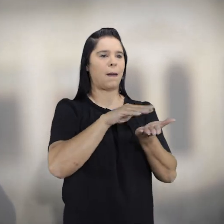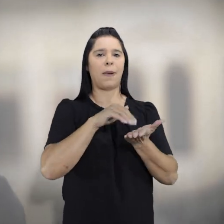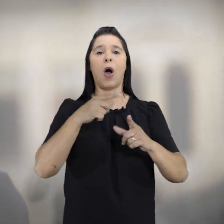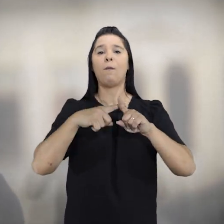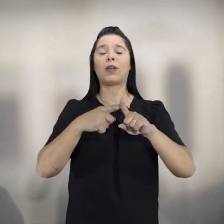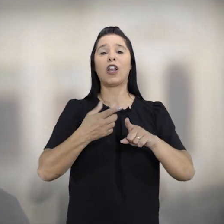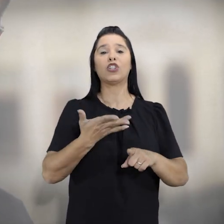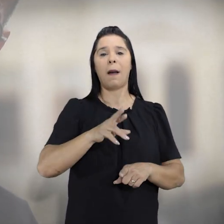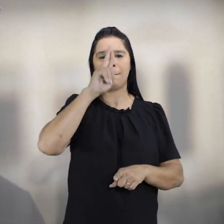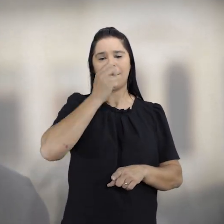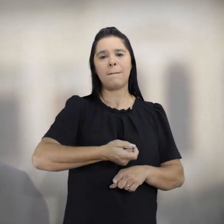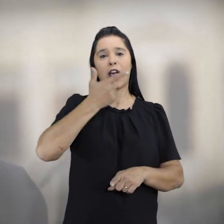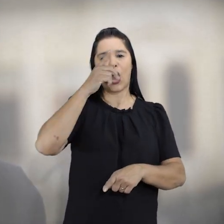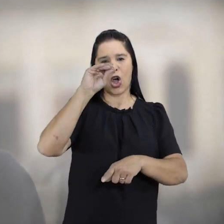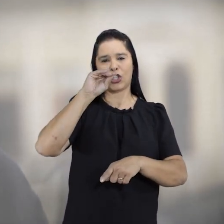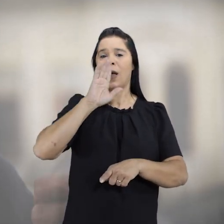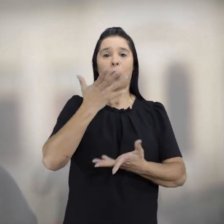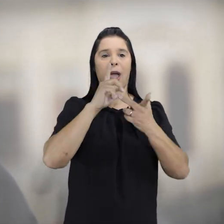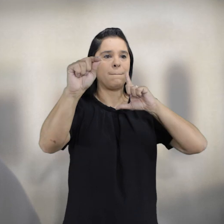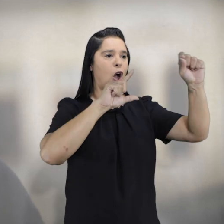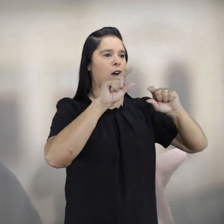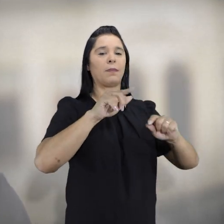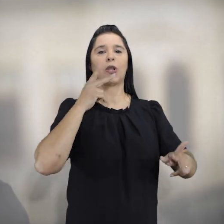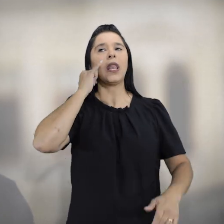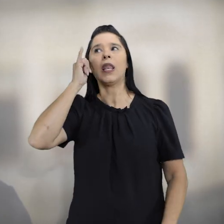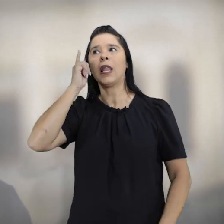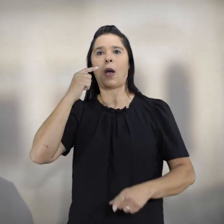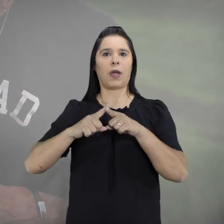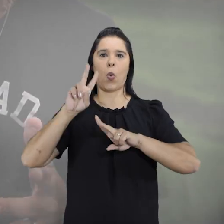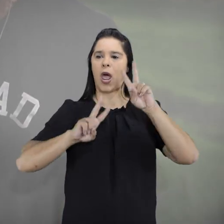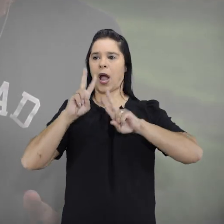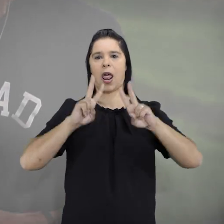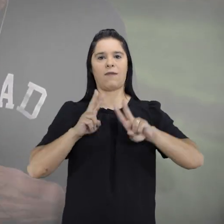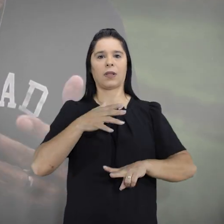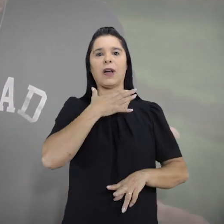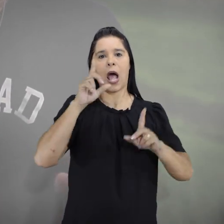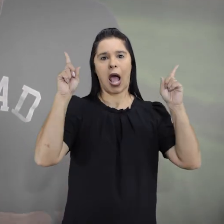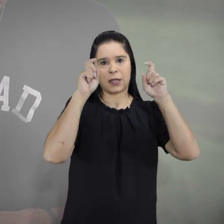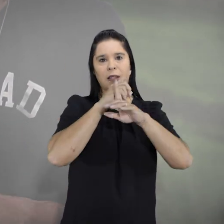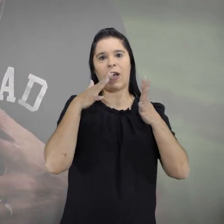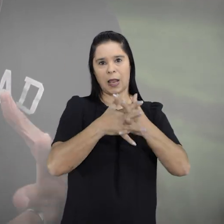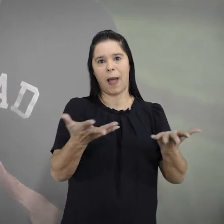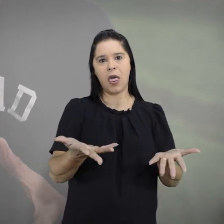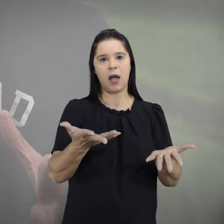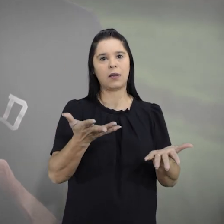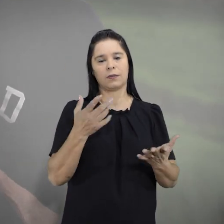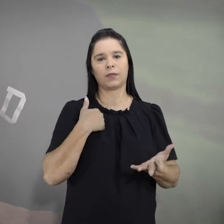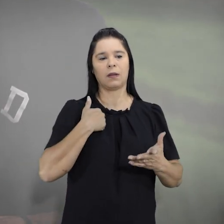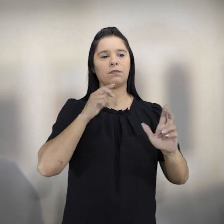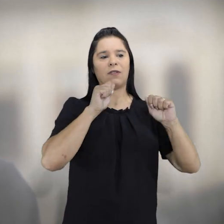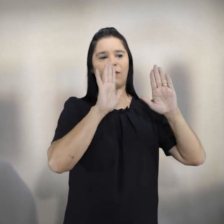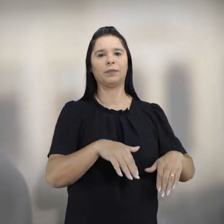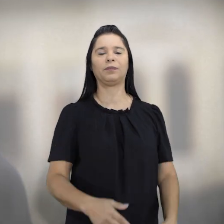da meia-noite, o pessoal não queria ir embora e as pessoas começaram a ligar, porque ainda não era carnaval e que queria que acabasse. Então, a gente